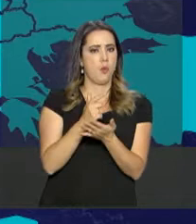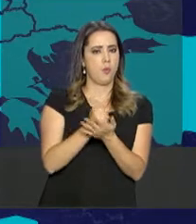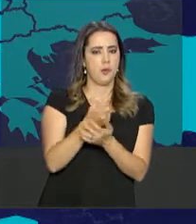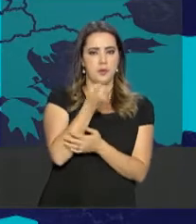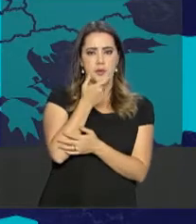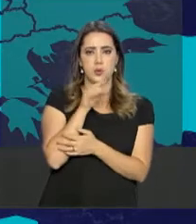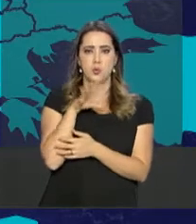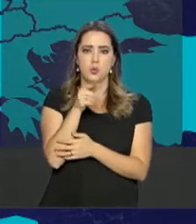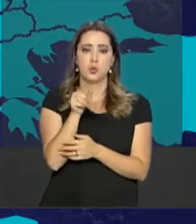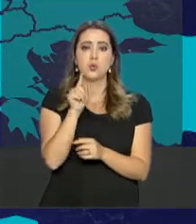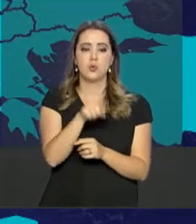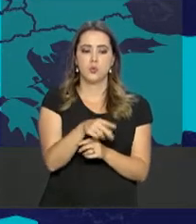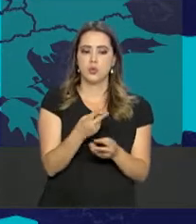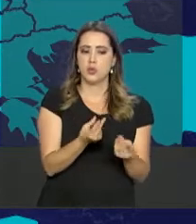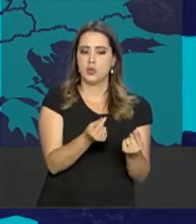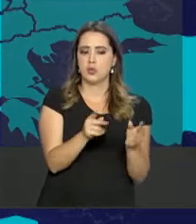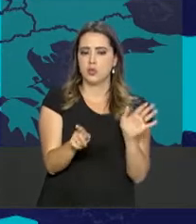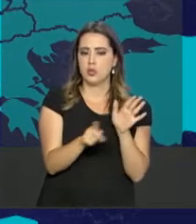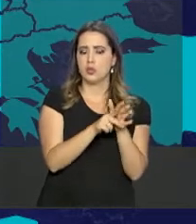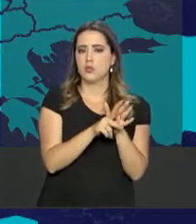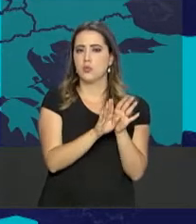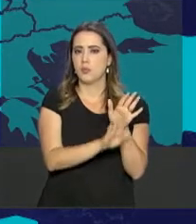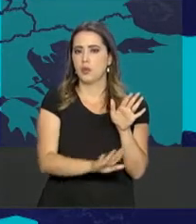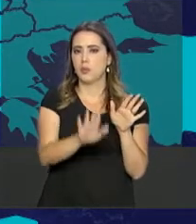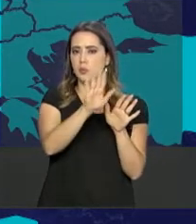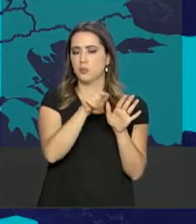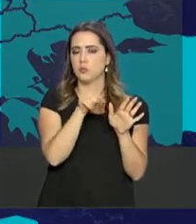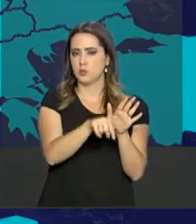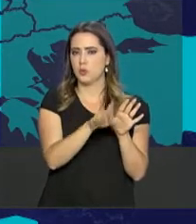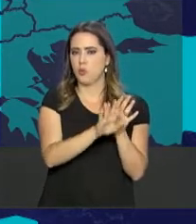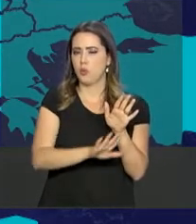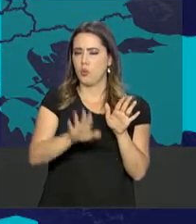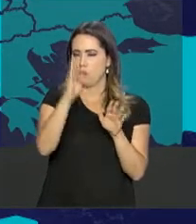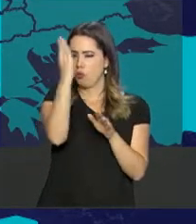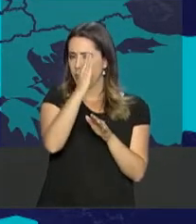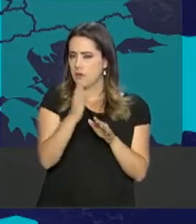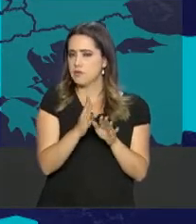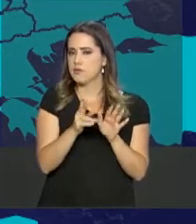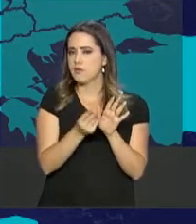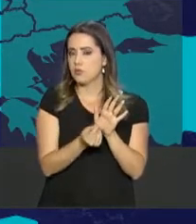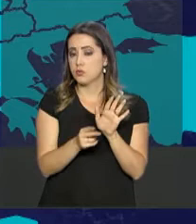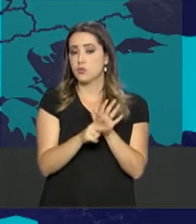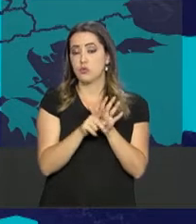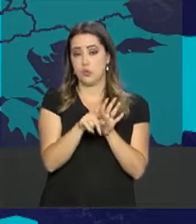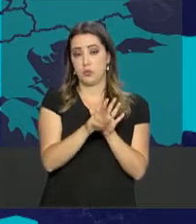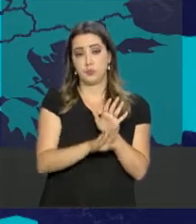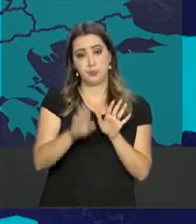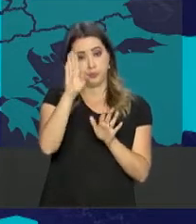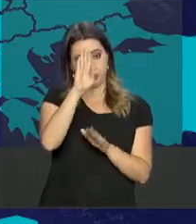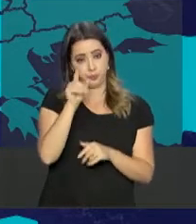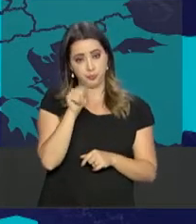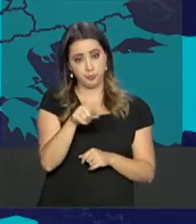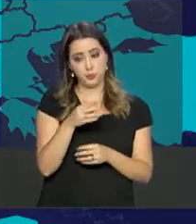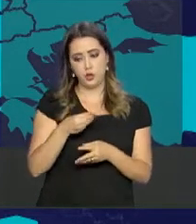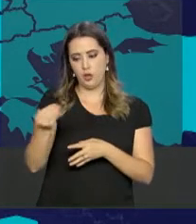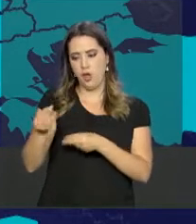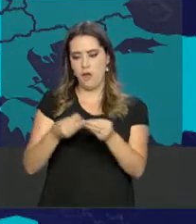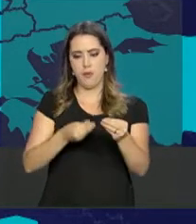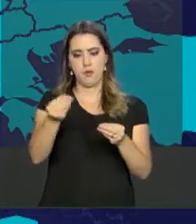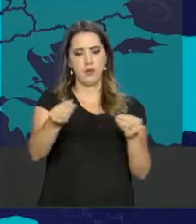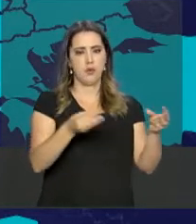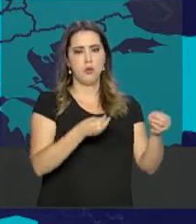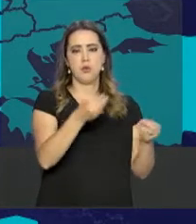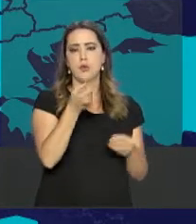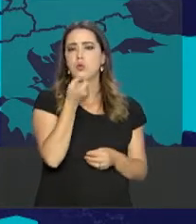é tudo com requinte nacional além disso é essa distribuição toda